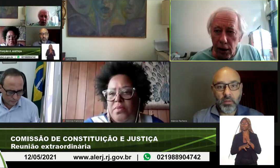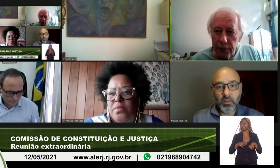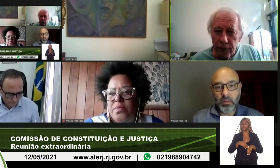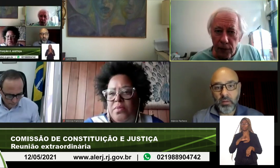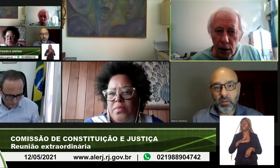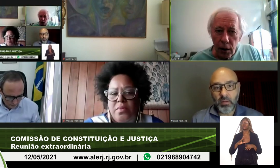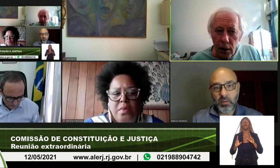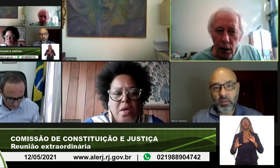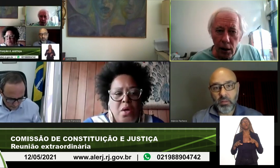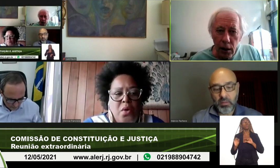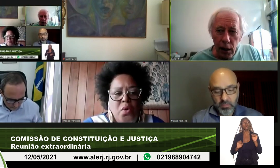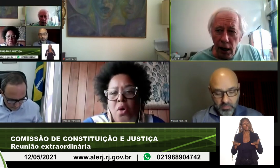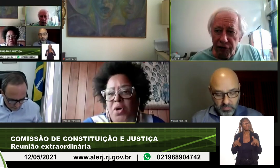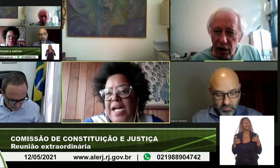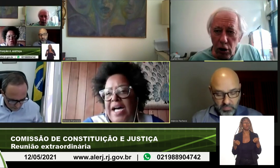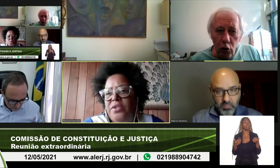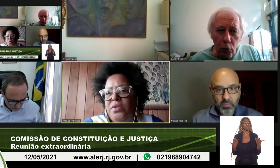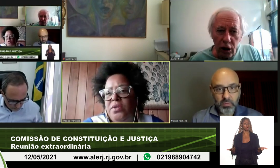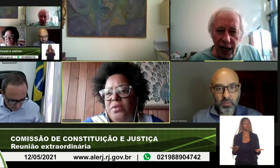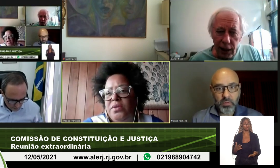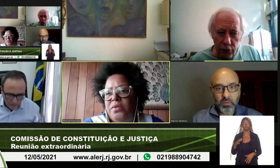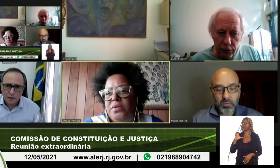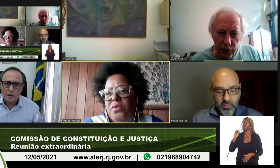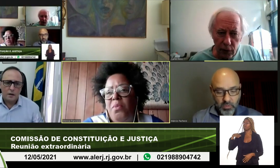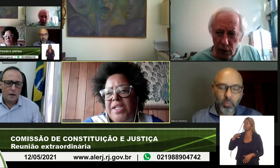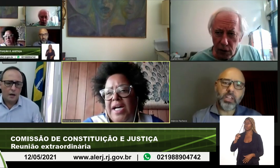melhor? O comodato.